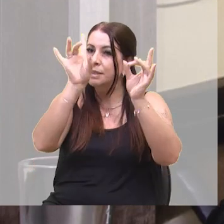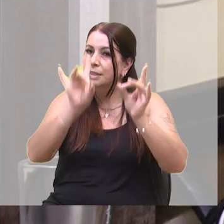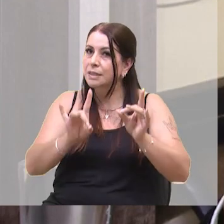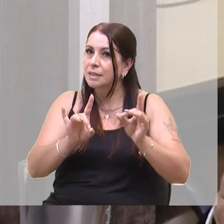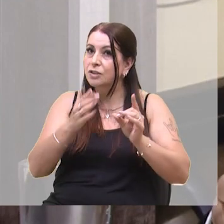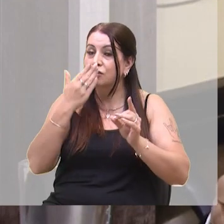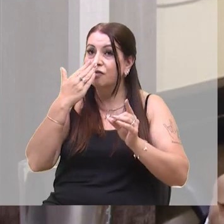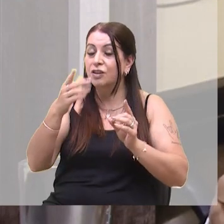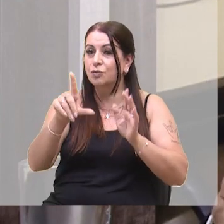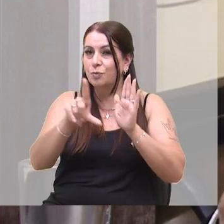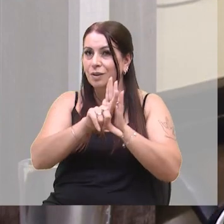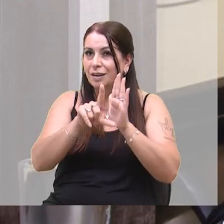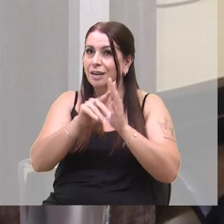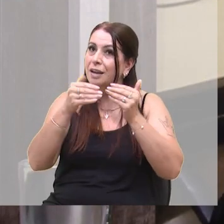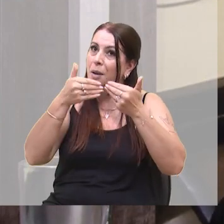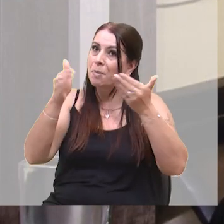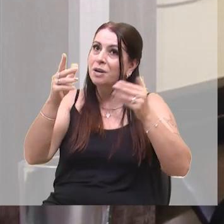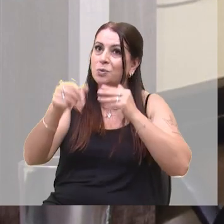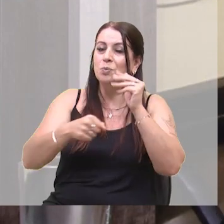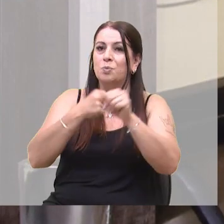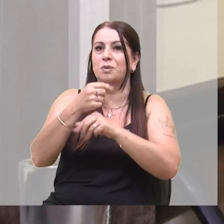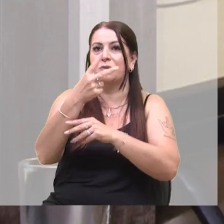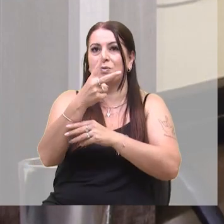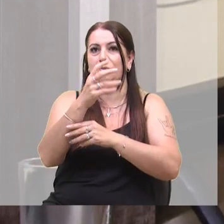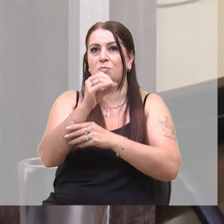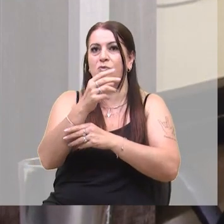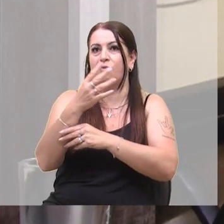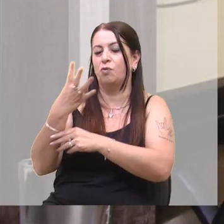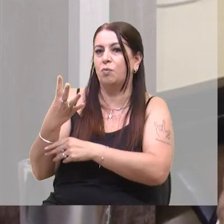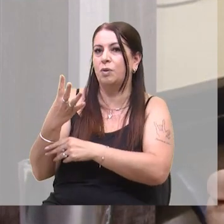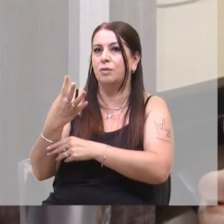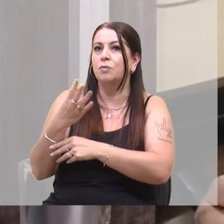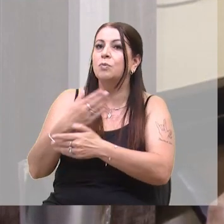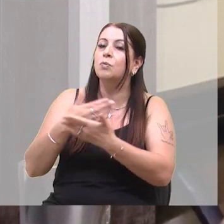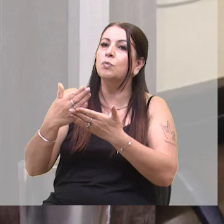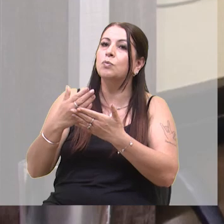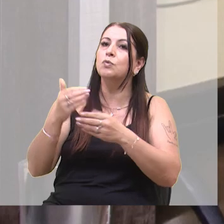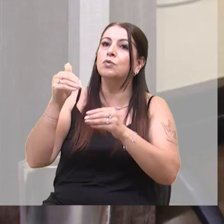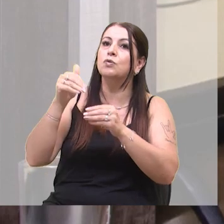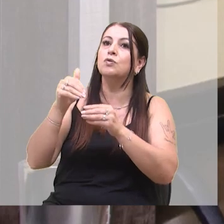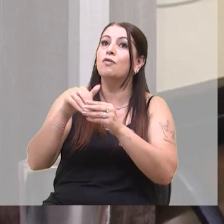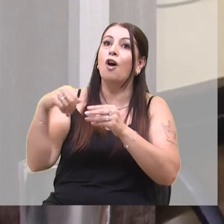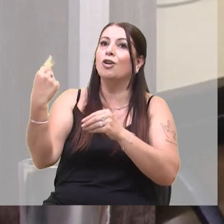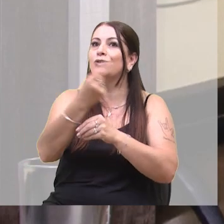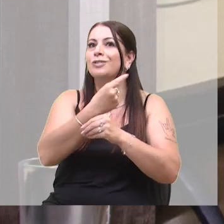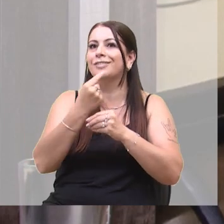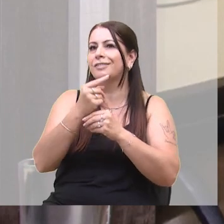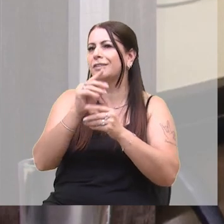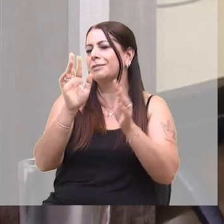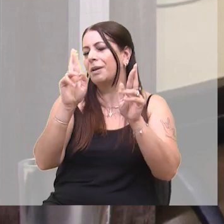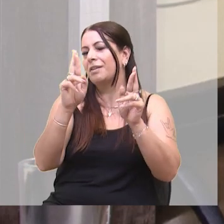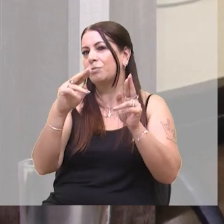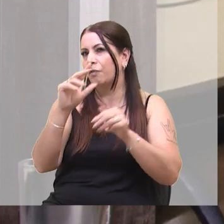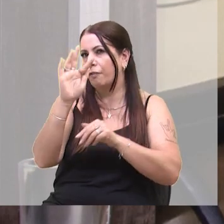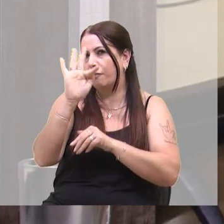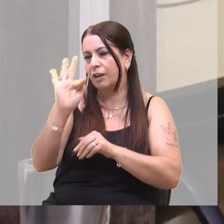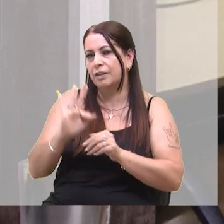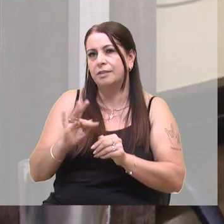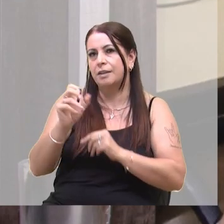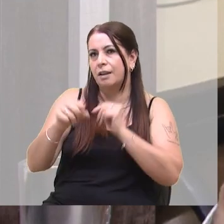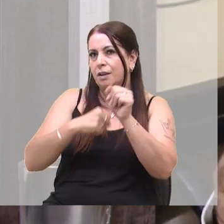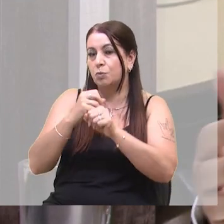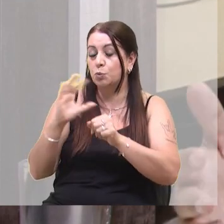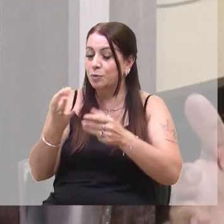de Caxias do Sul, aqui numa edição especialíssima do De Frente com a Lei, abrindo este ano de 2024 e reiterando os